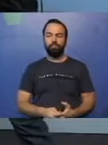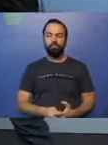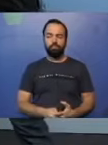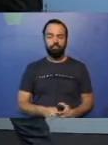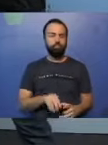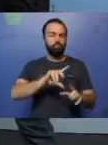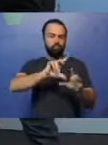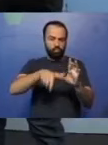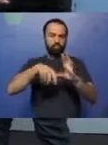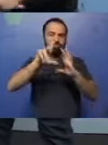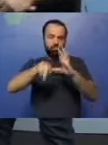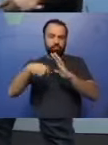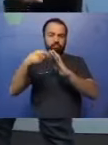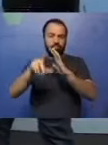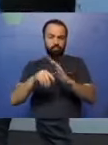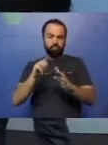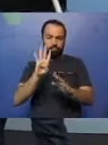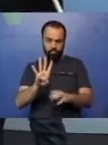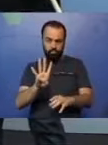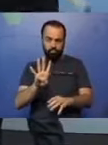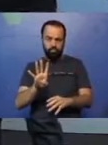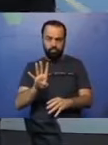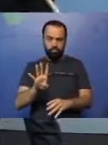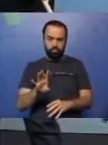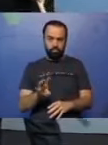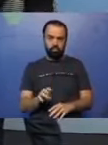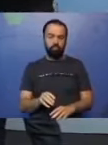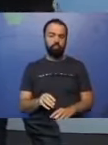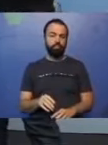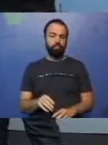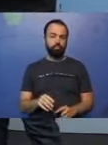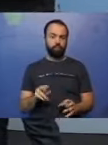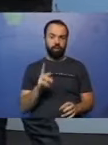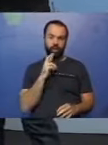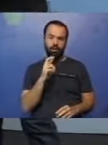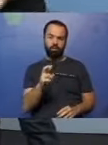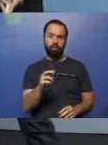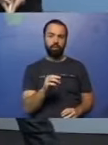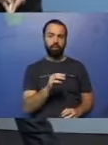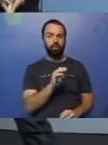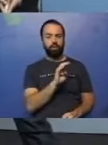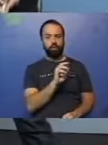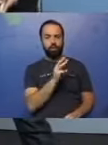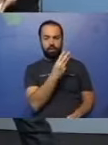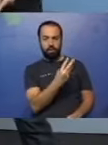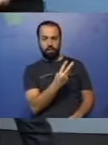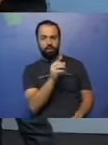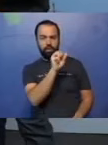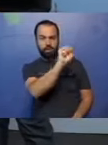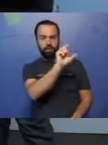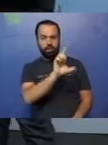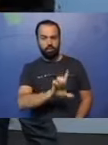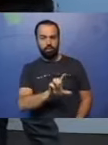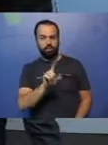Se eu rodar 4 vezes, vai sair 3 azul e um amarelo?